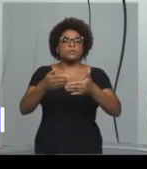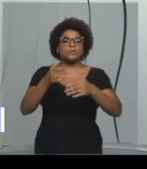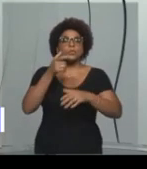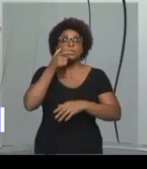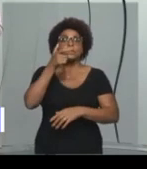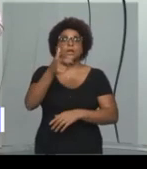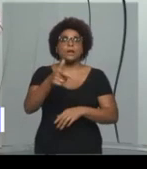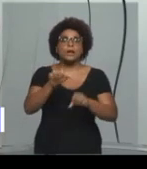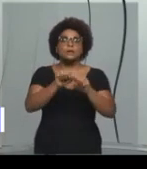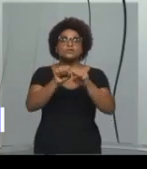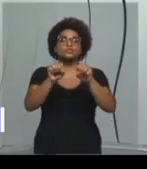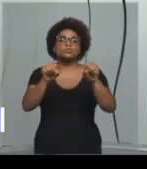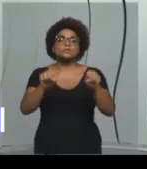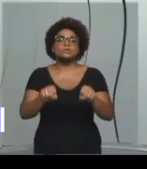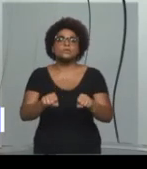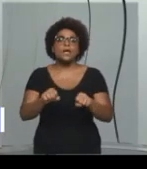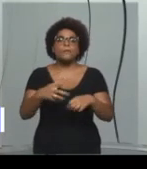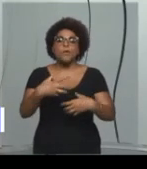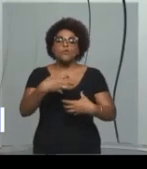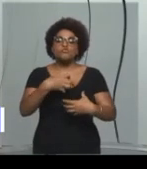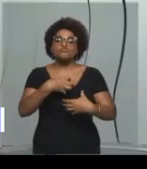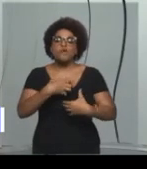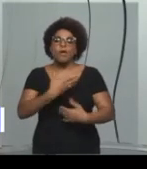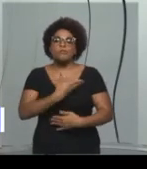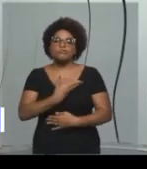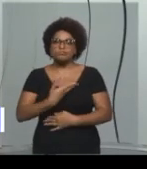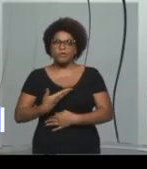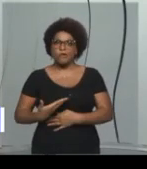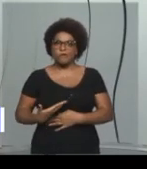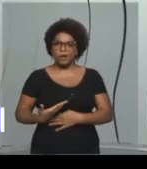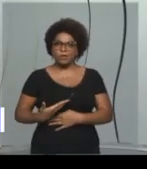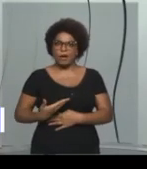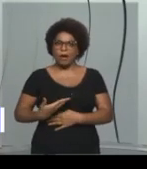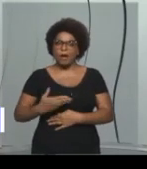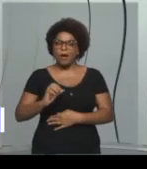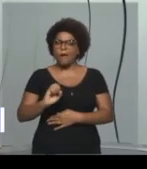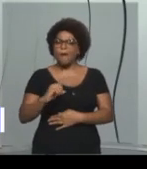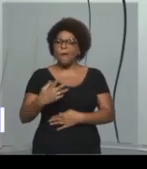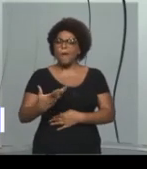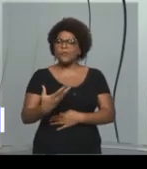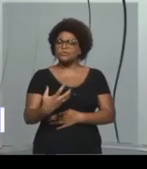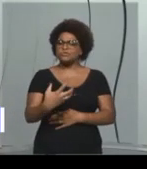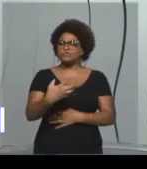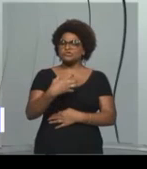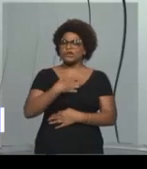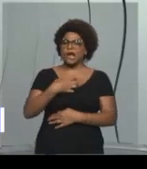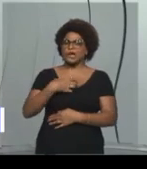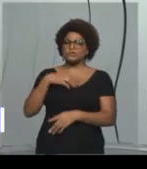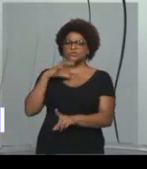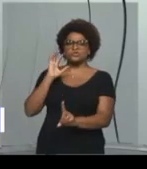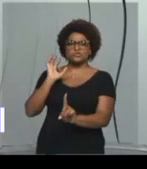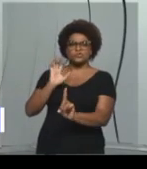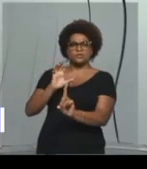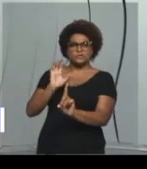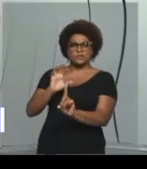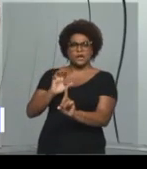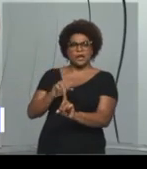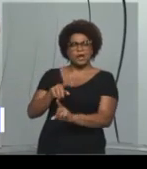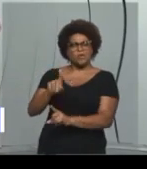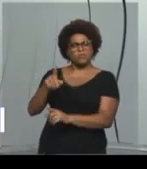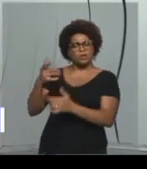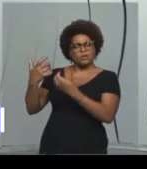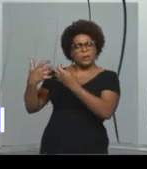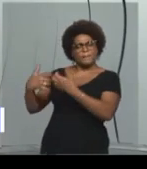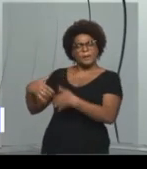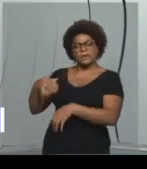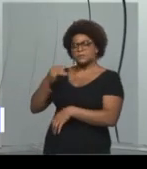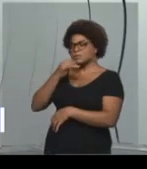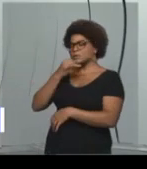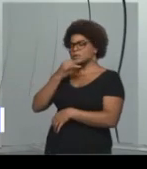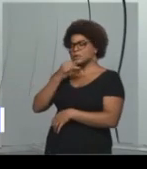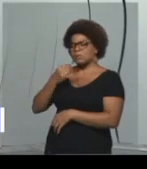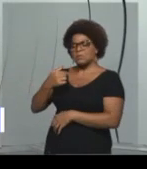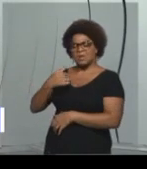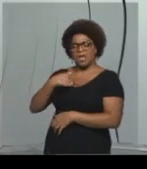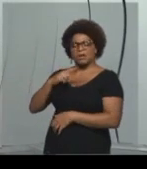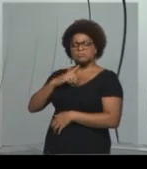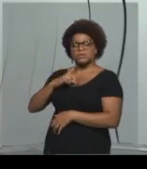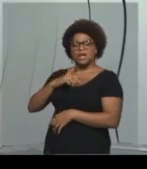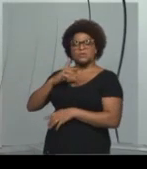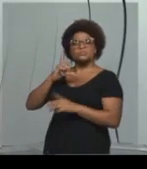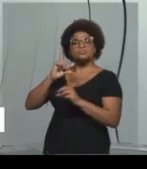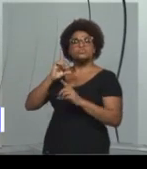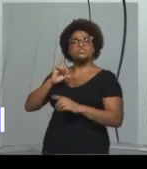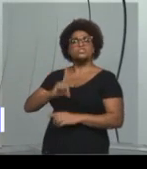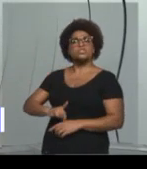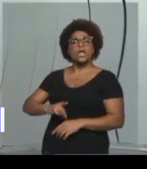pode estar pensando assim, professor, eu tenho o direito de ter cabelo azul, meu irmão pode ter o direito